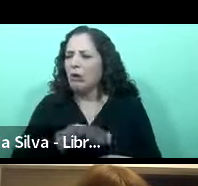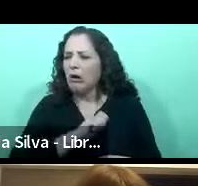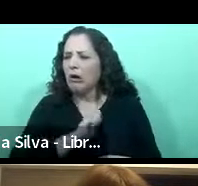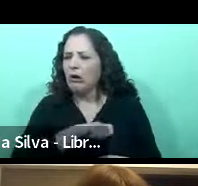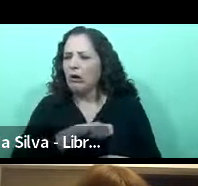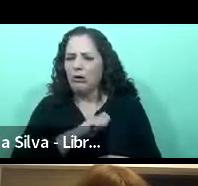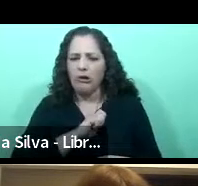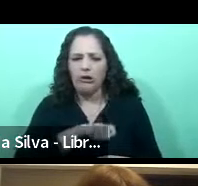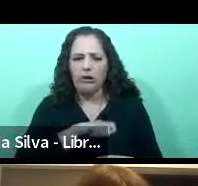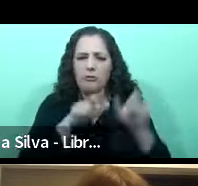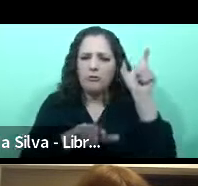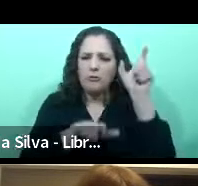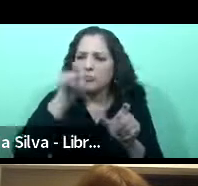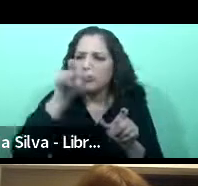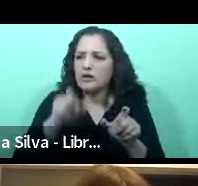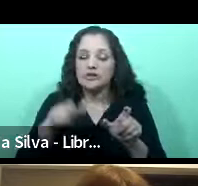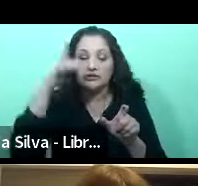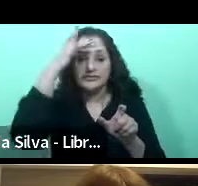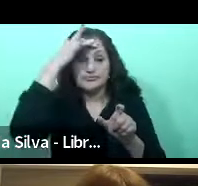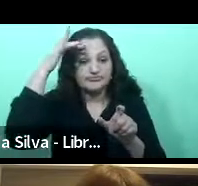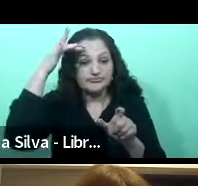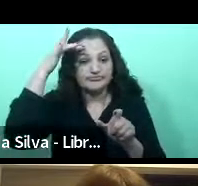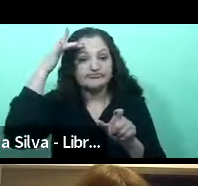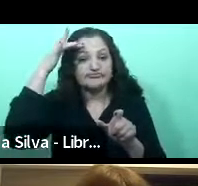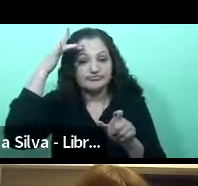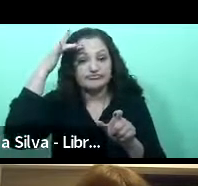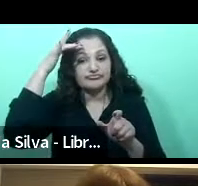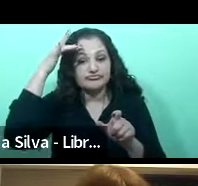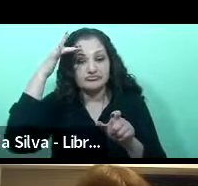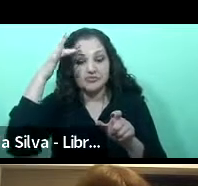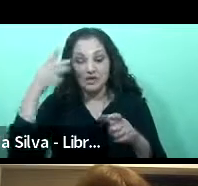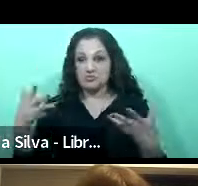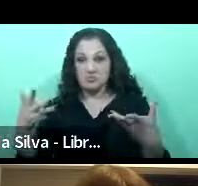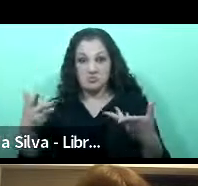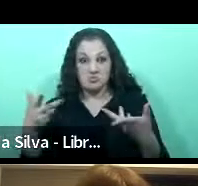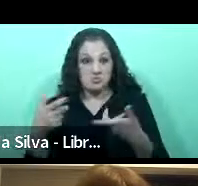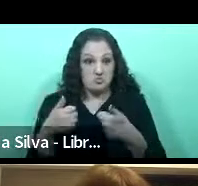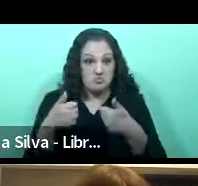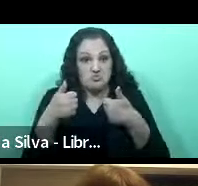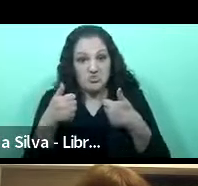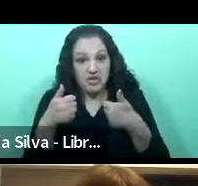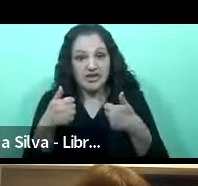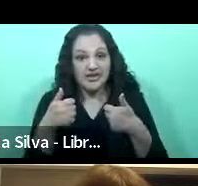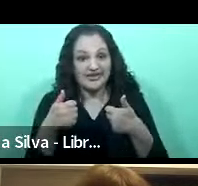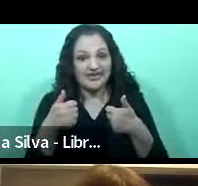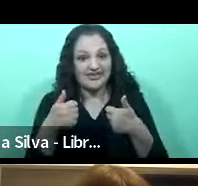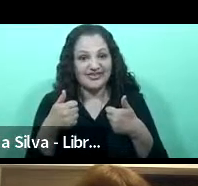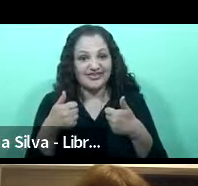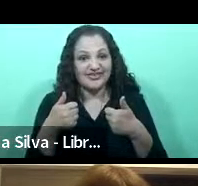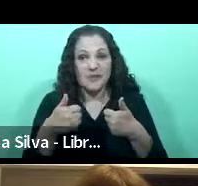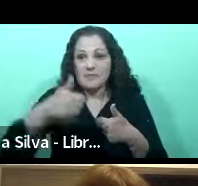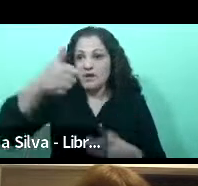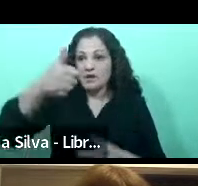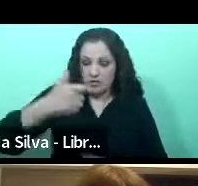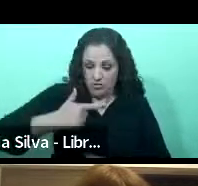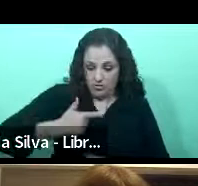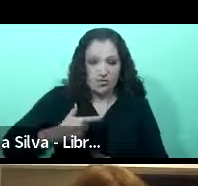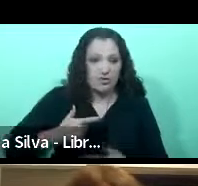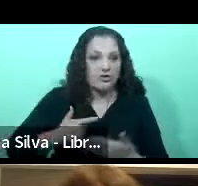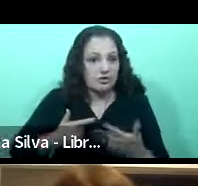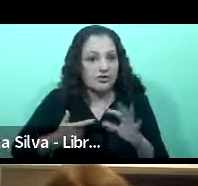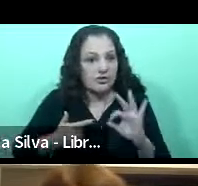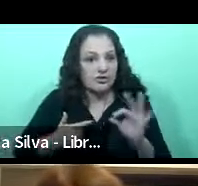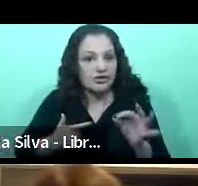com pessoas, né, que se articulam tão bem, muitas vezes, muito melhor do que a gente consegue se